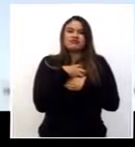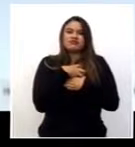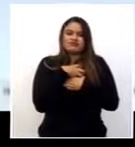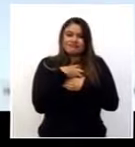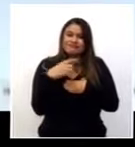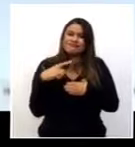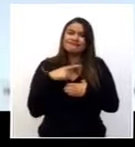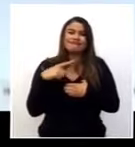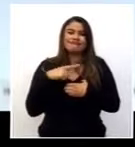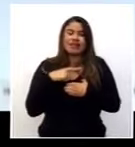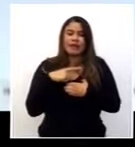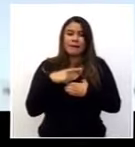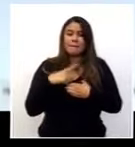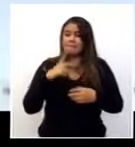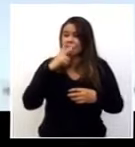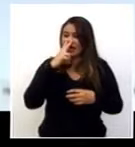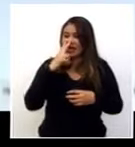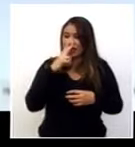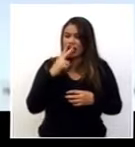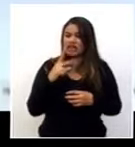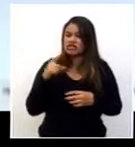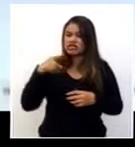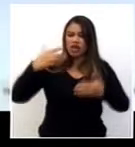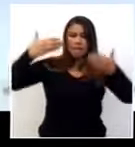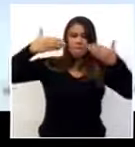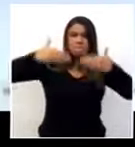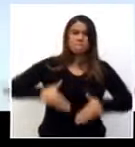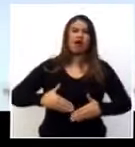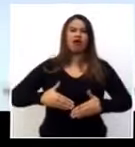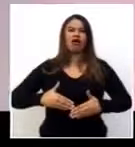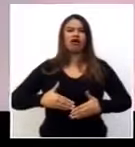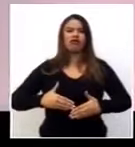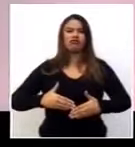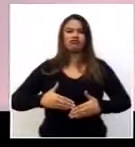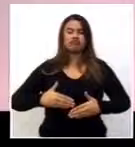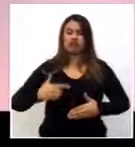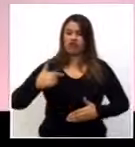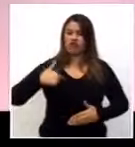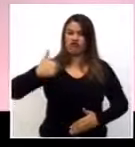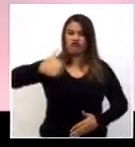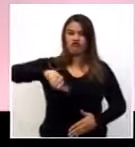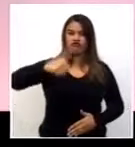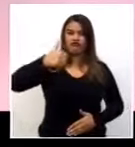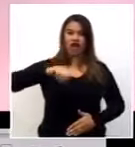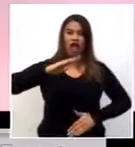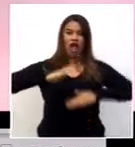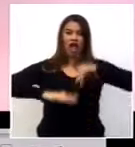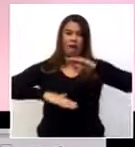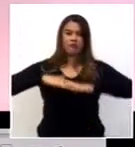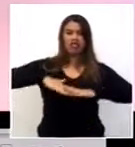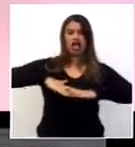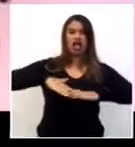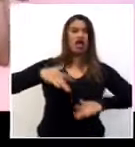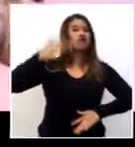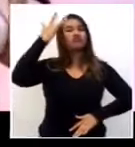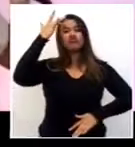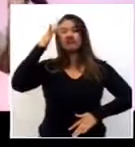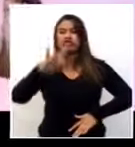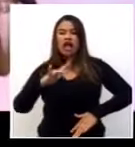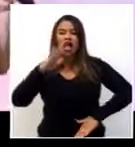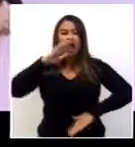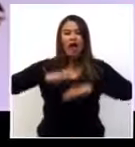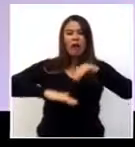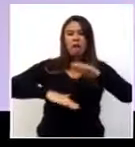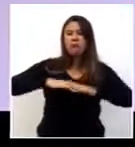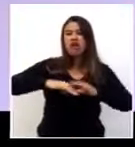te colocar à prova de. Eu vou avaliar aquilo que você não sabe, aquilo que você